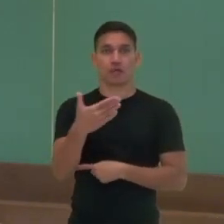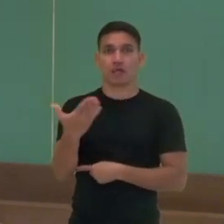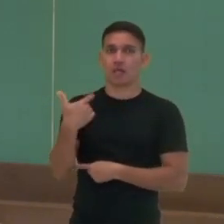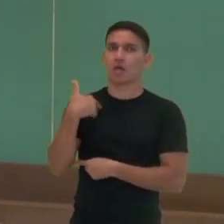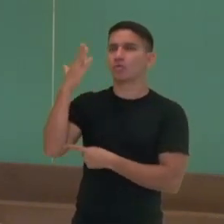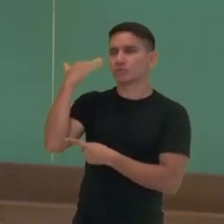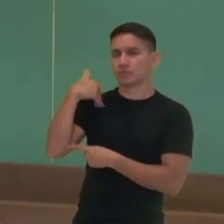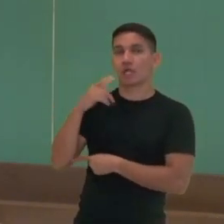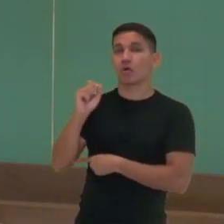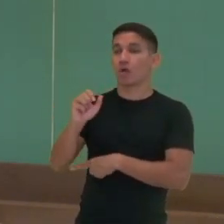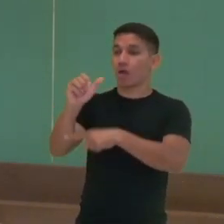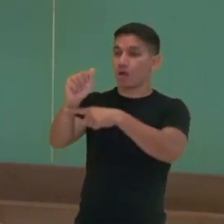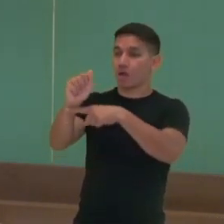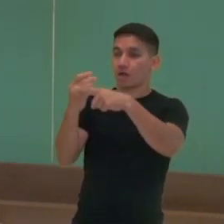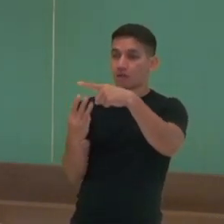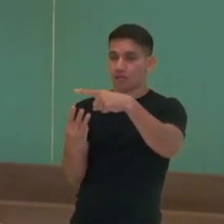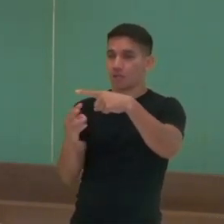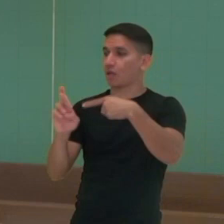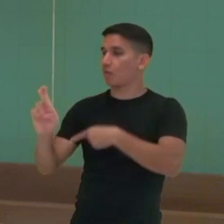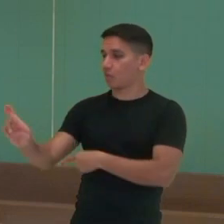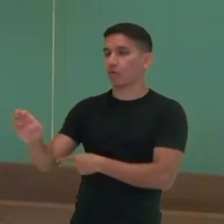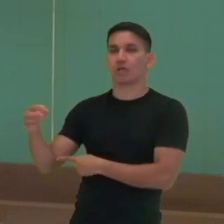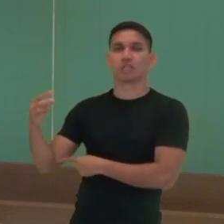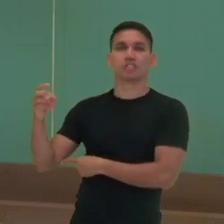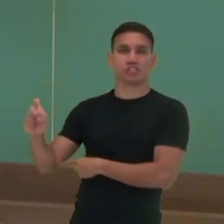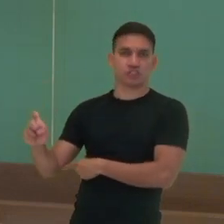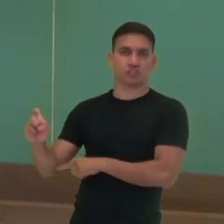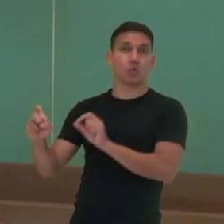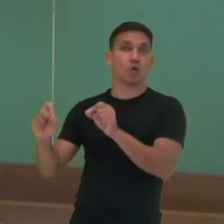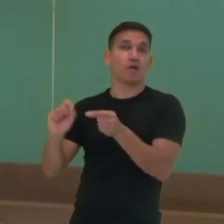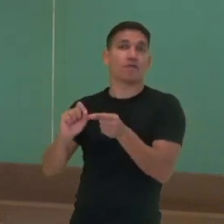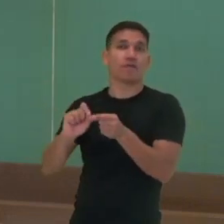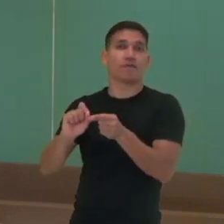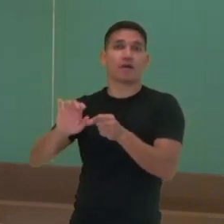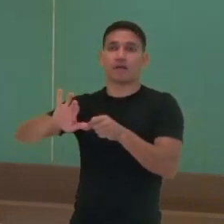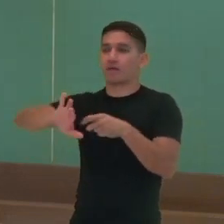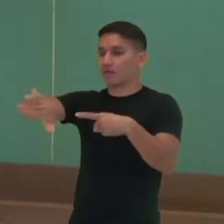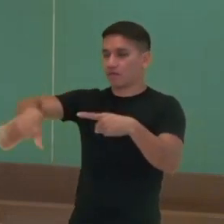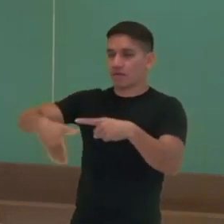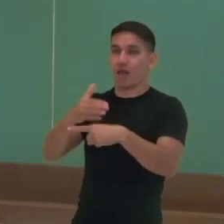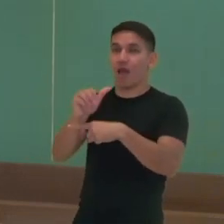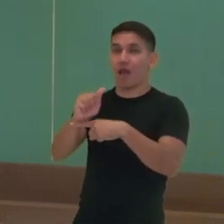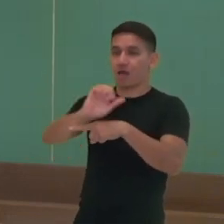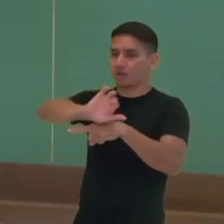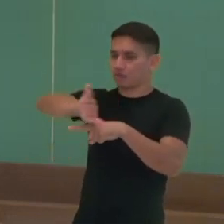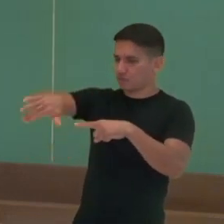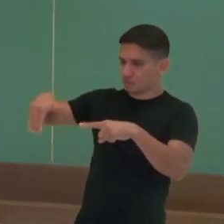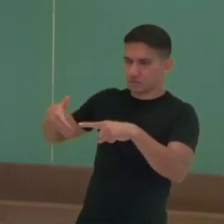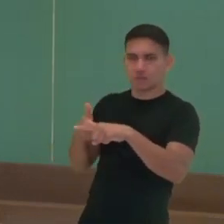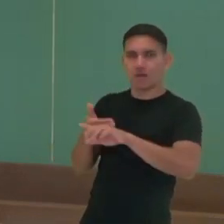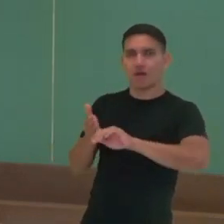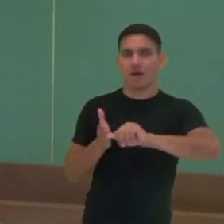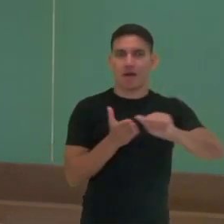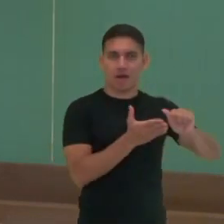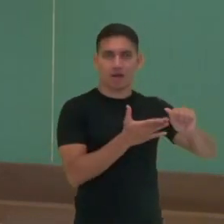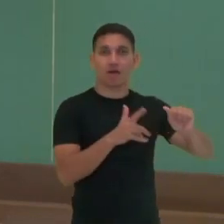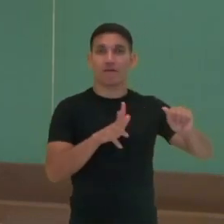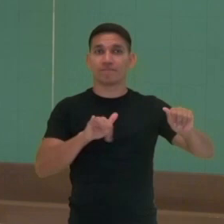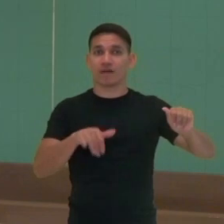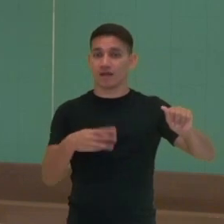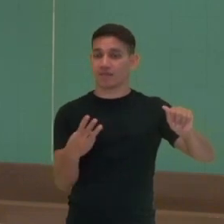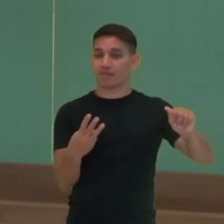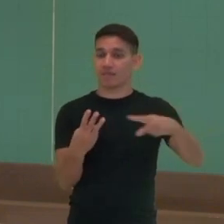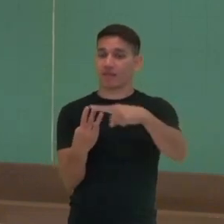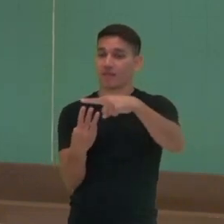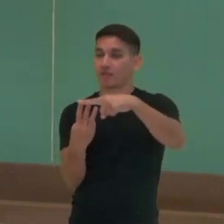A sobre 3 vai ser igual a X. O que eu vou fazer? Eu vou isolar esse A e vou pegar esse 3 que está dividindo